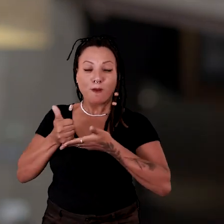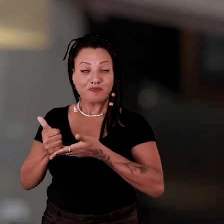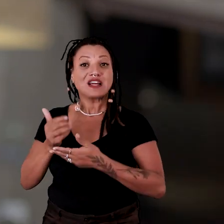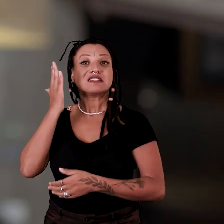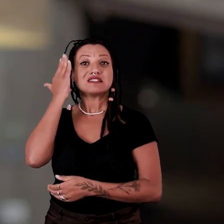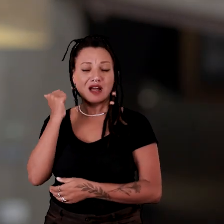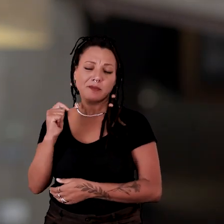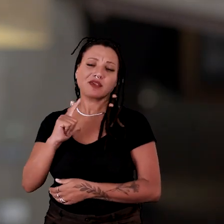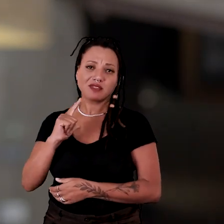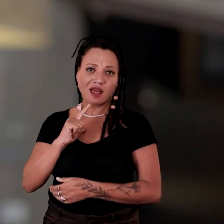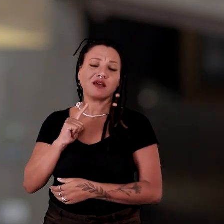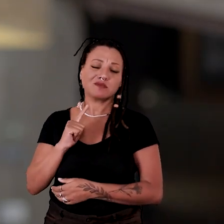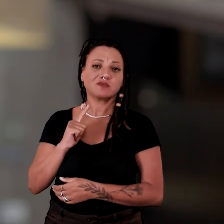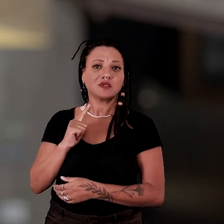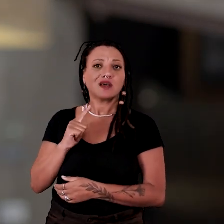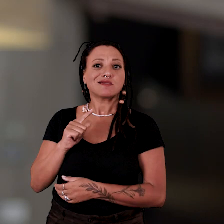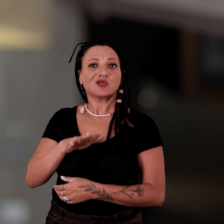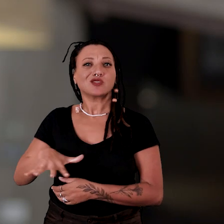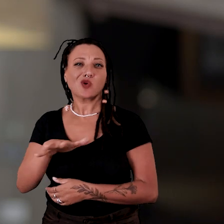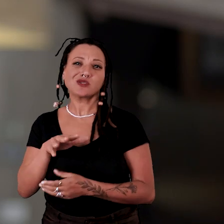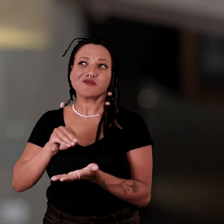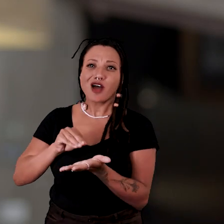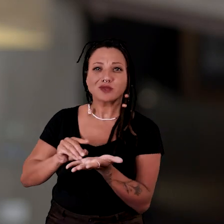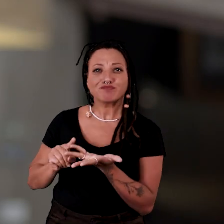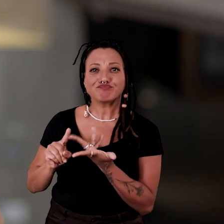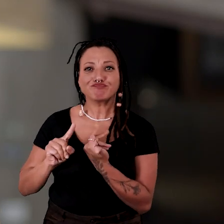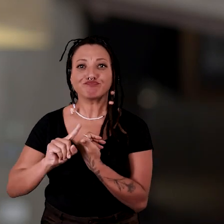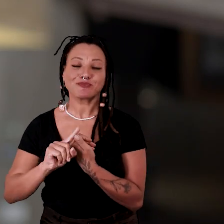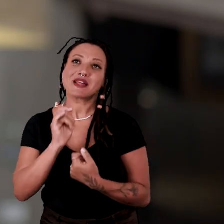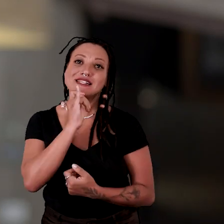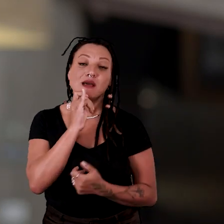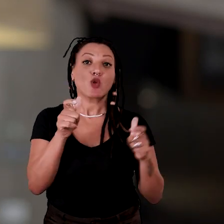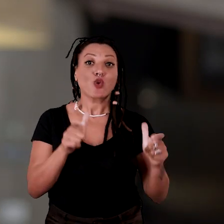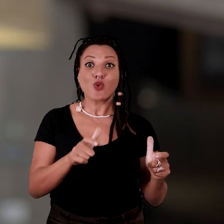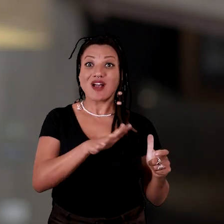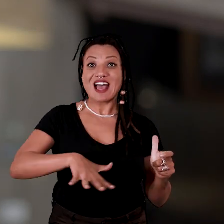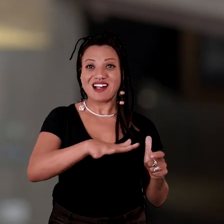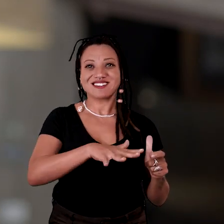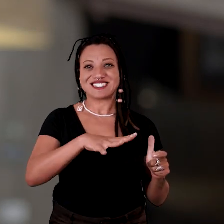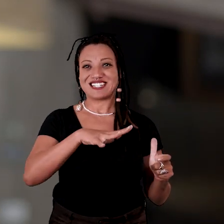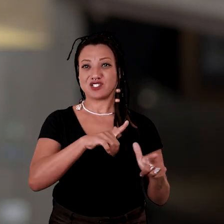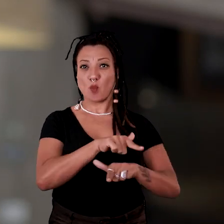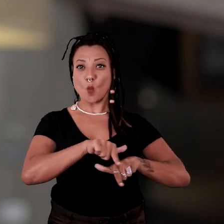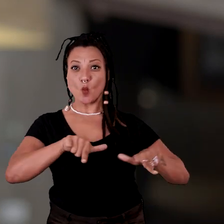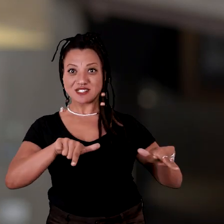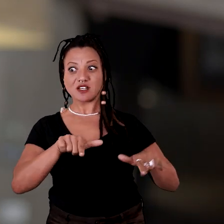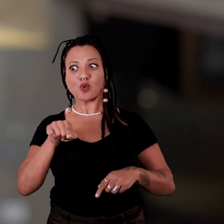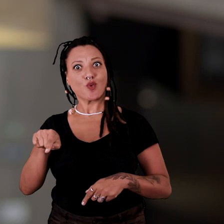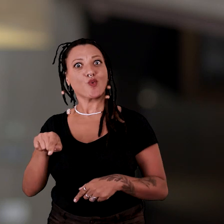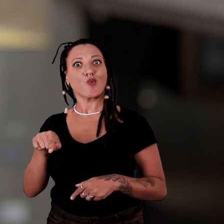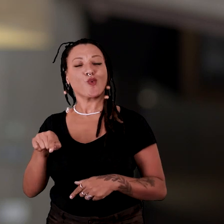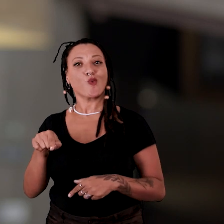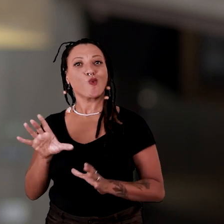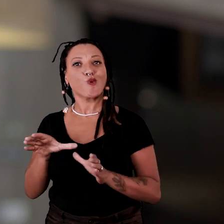sensacional para a cidade e inclusive para a indústria de recicláveis, né? Então, eles hoje já fazem essa venda de